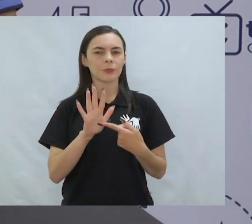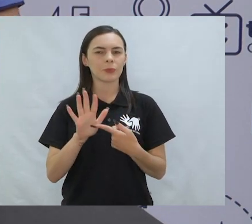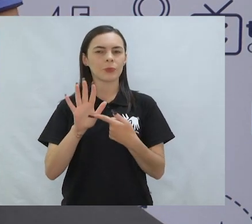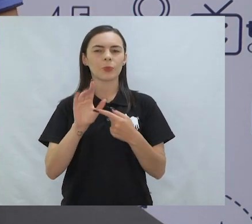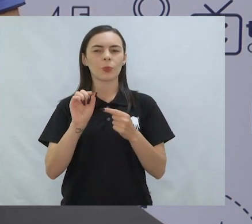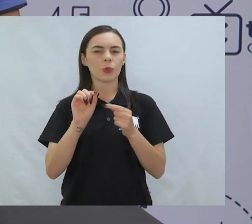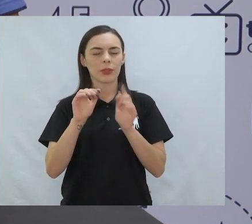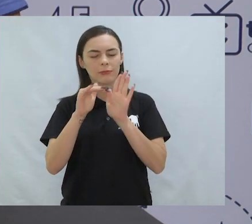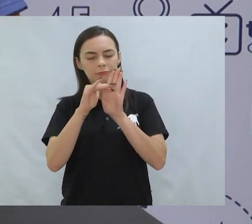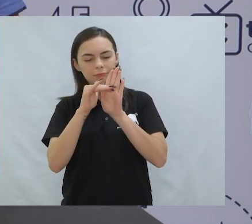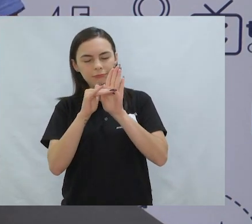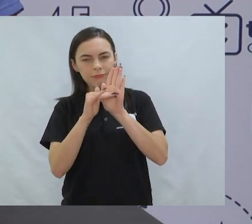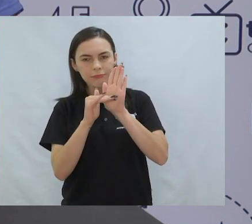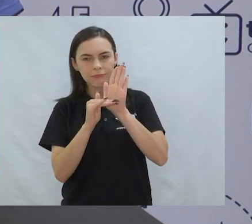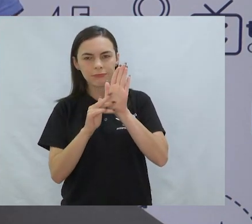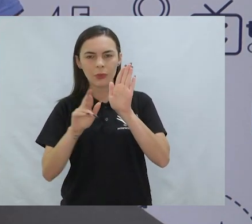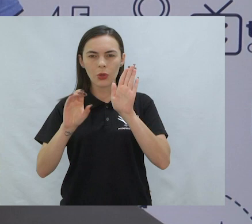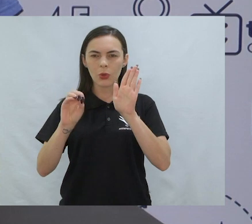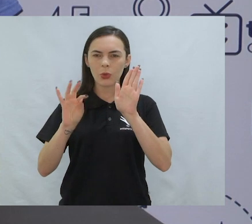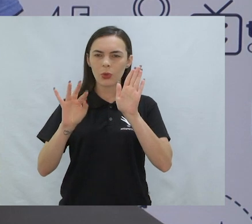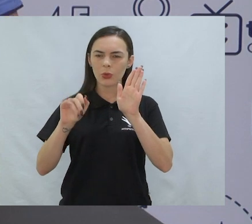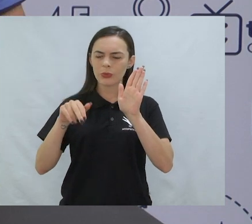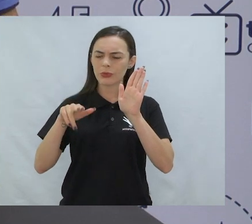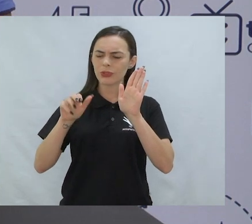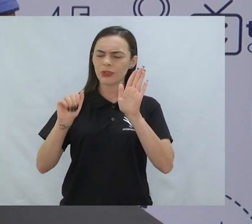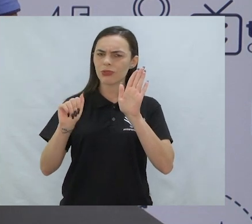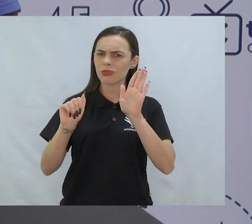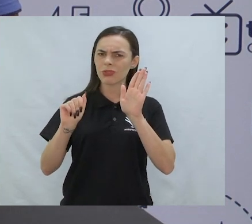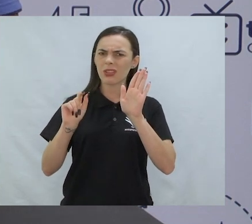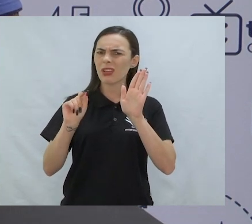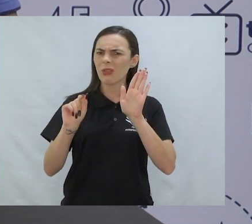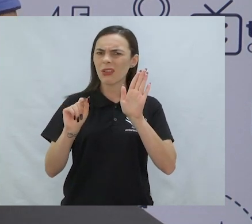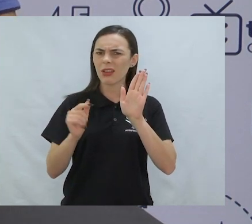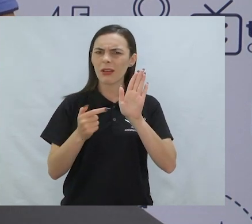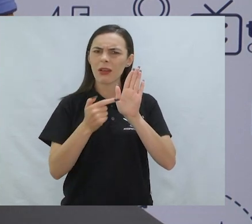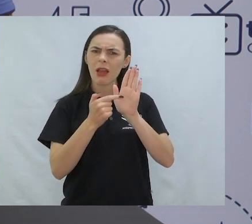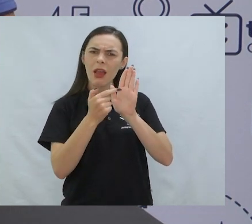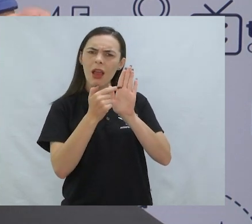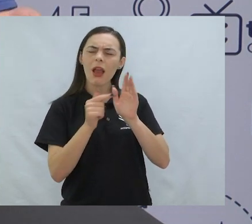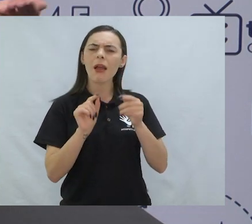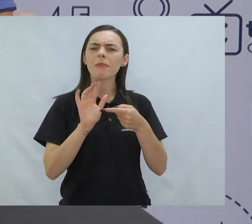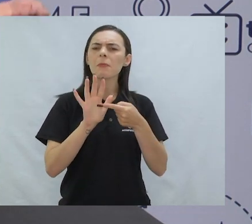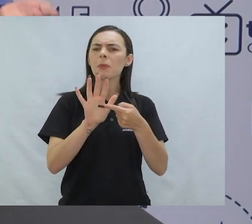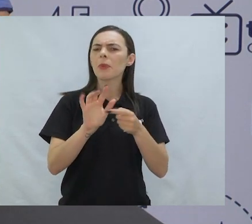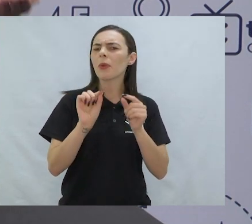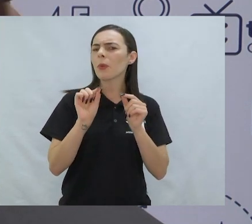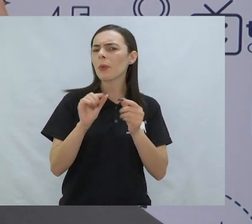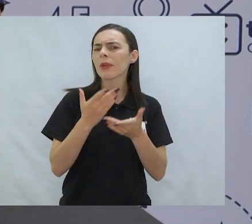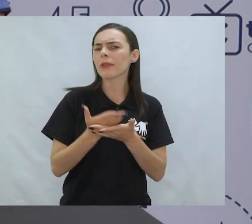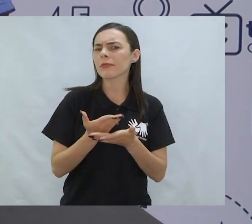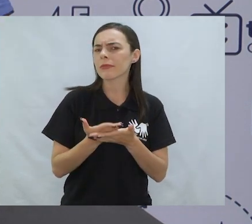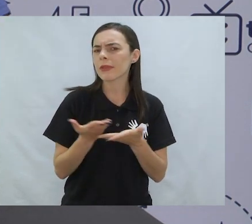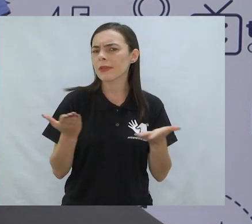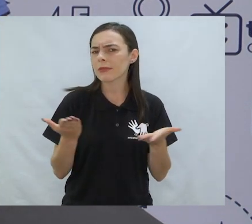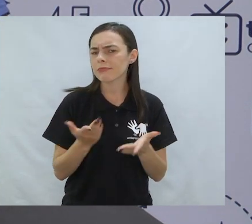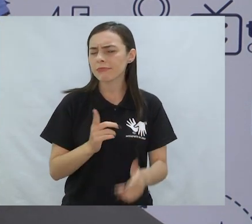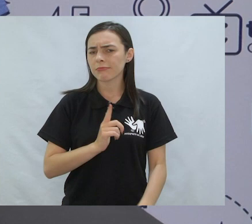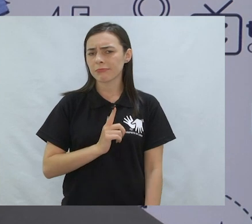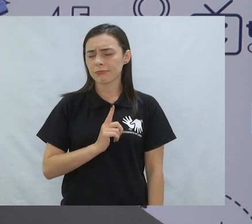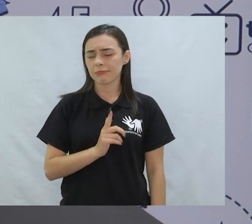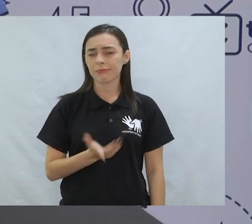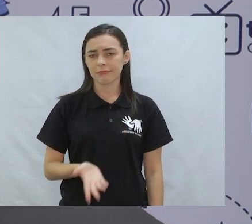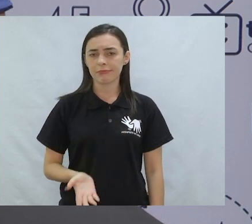vocês, contendo isso que está na rotina. O que é rotina? É para a gente dizer o que nós vamos ter hoje na